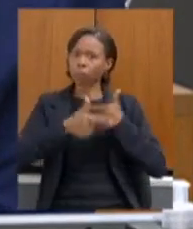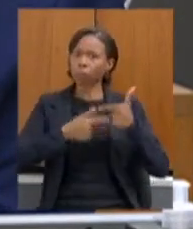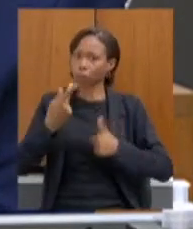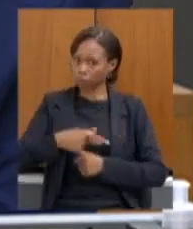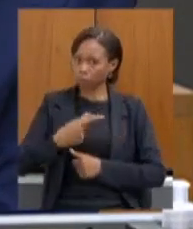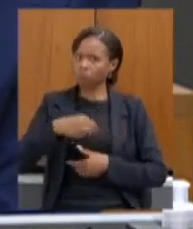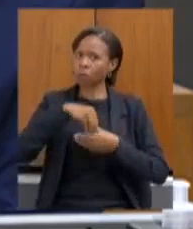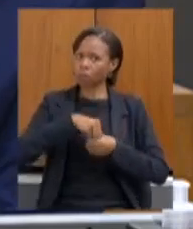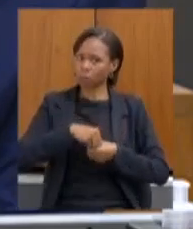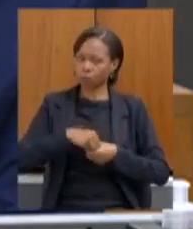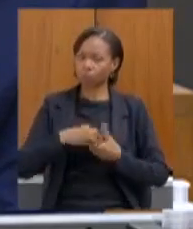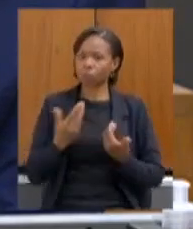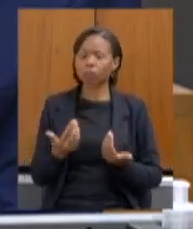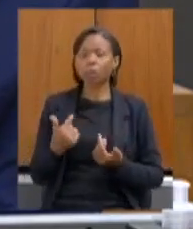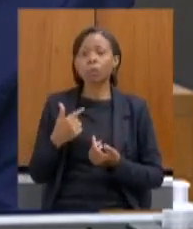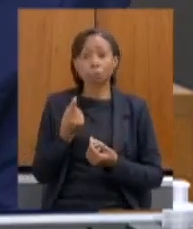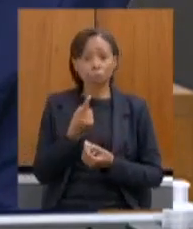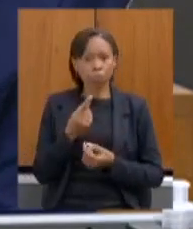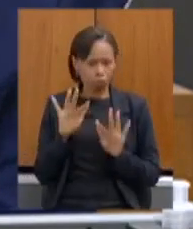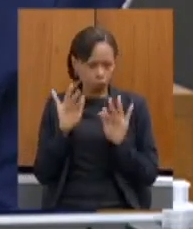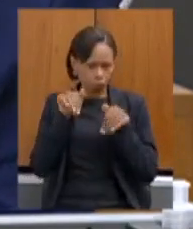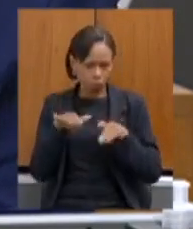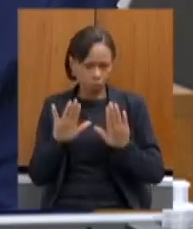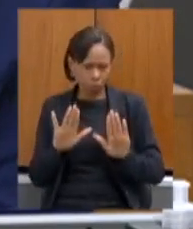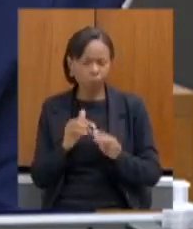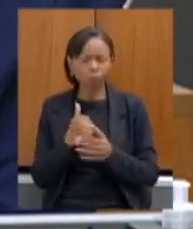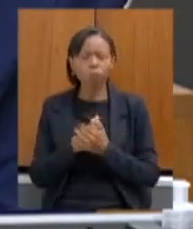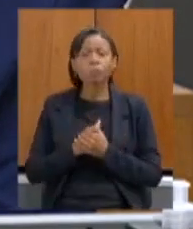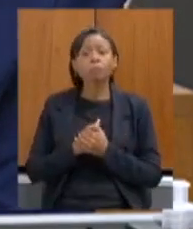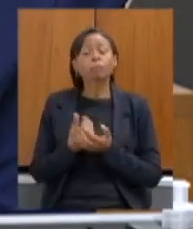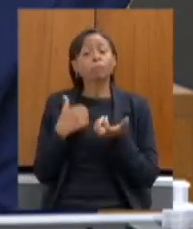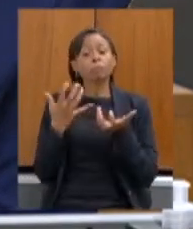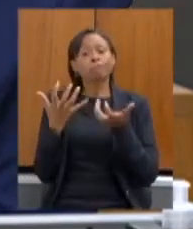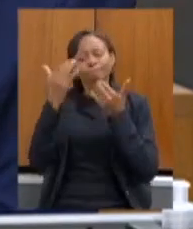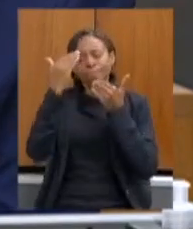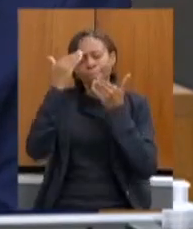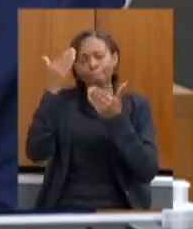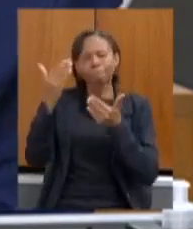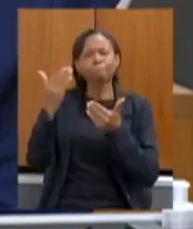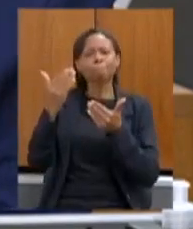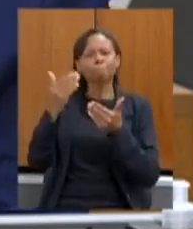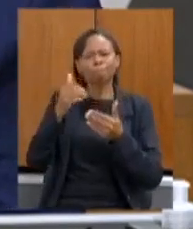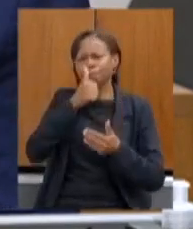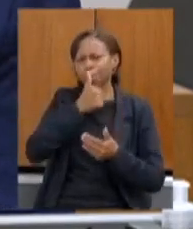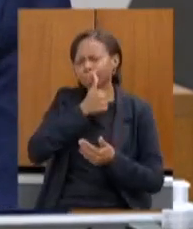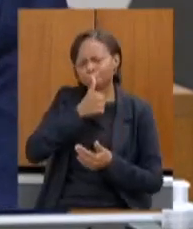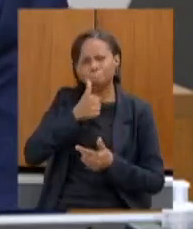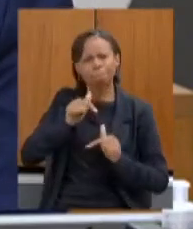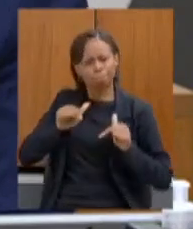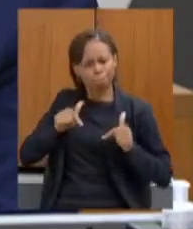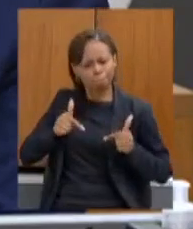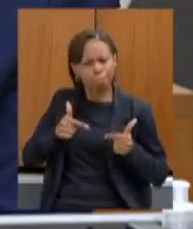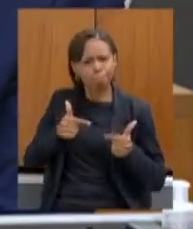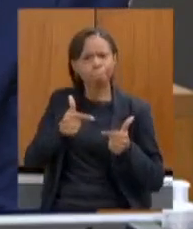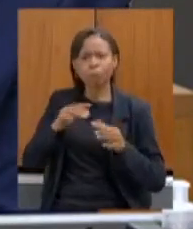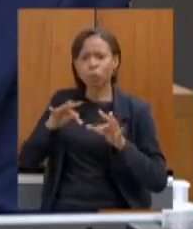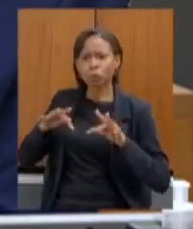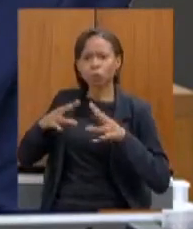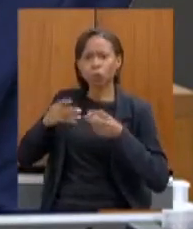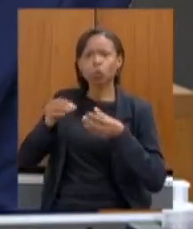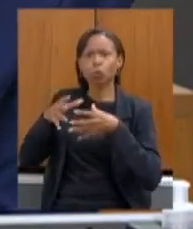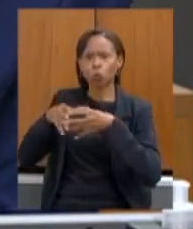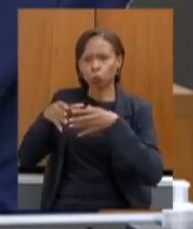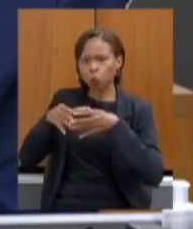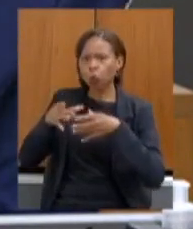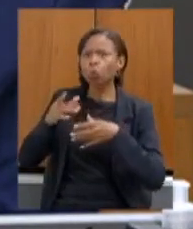já finalizando, presidente, o que eu gostaria de fazer aqui, deputado, é de agradecer todo o esforço e toda a dedicação de todos os parlamentares da Assembleia